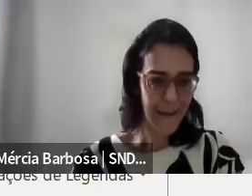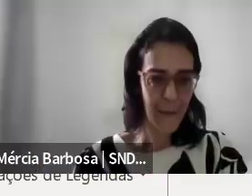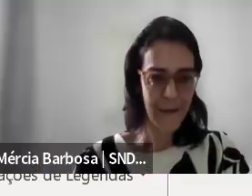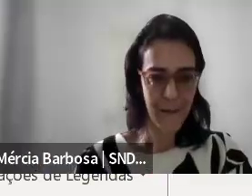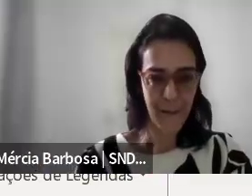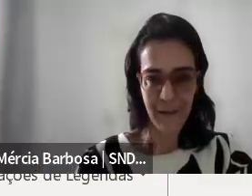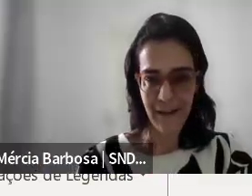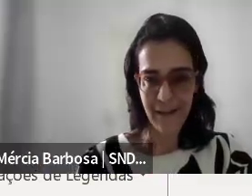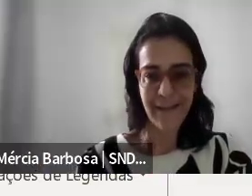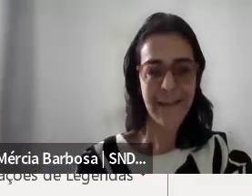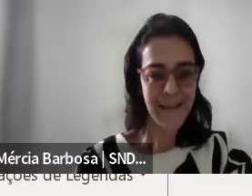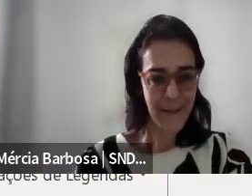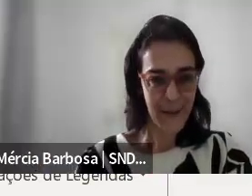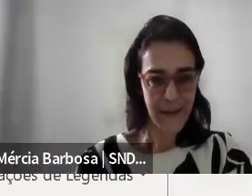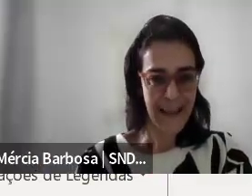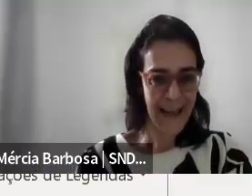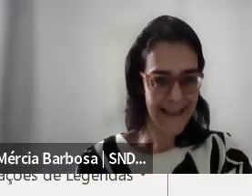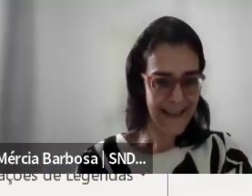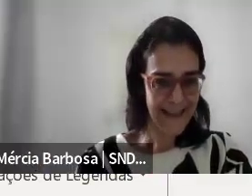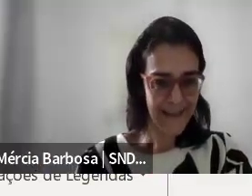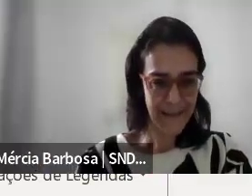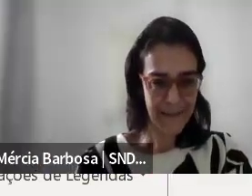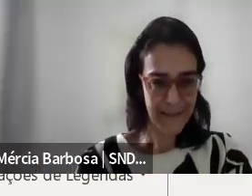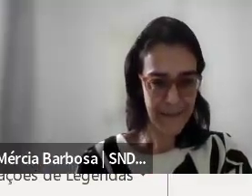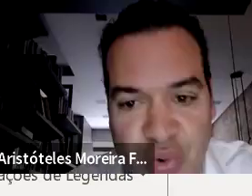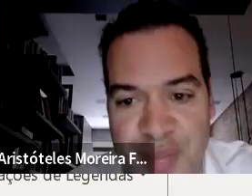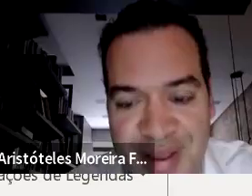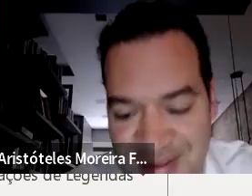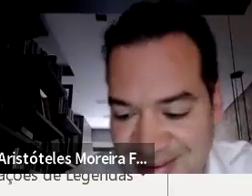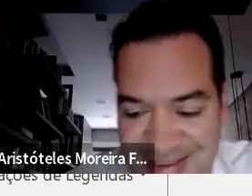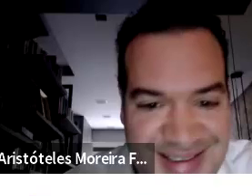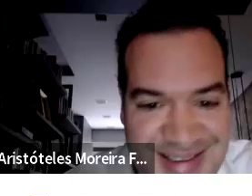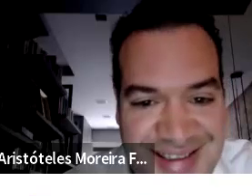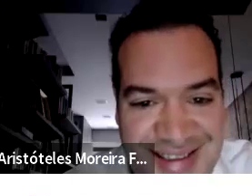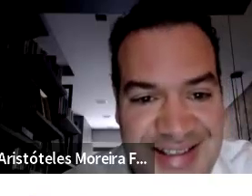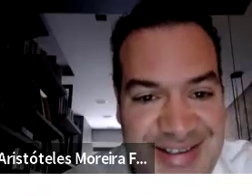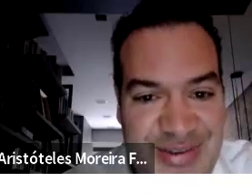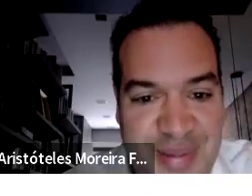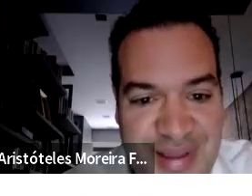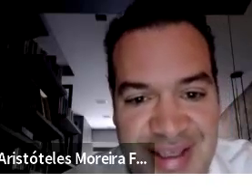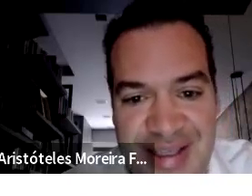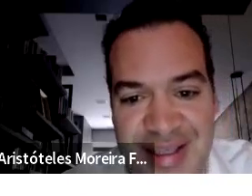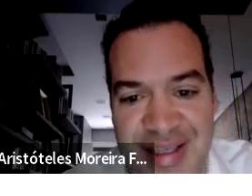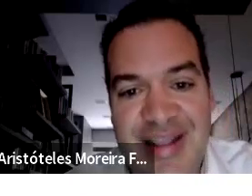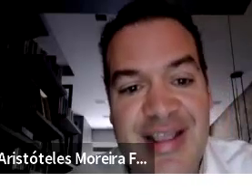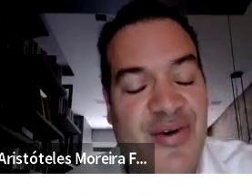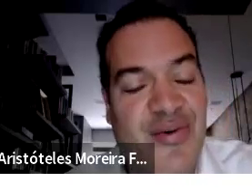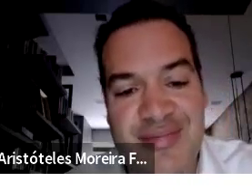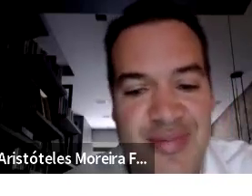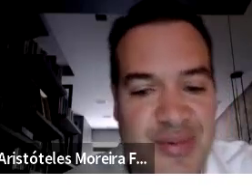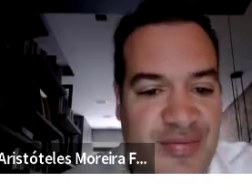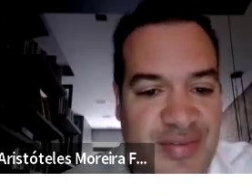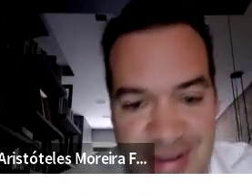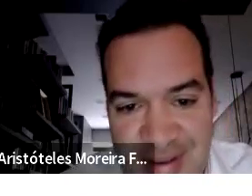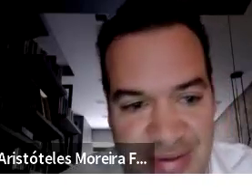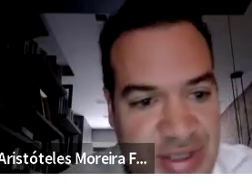Ah, sim, agora Agora eu estou tô. vendo. Agora eu tô. Muito obrigada. Desculpe. Desculpe.